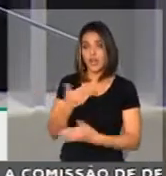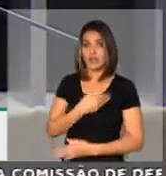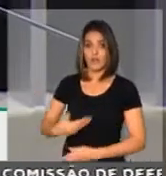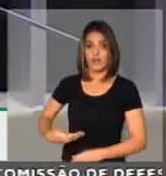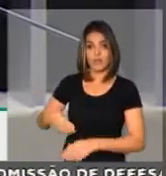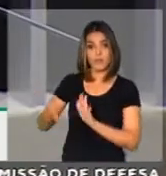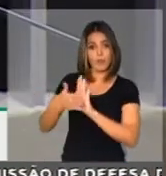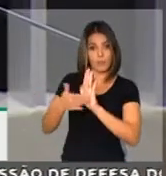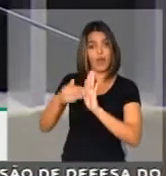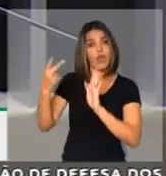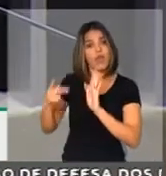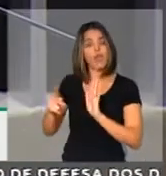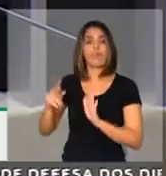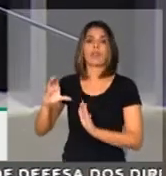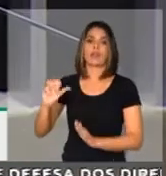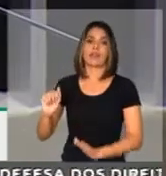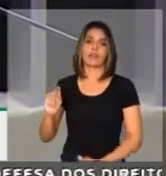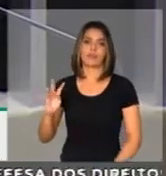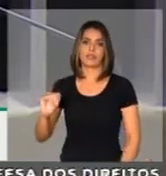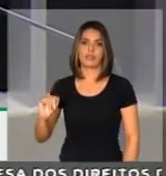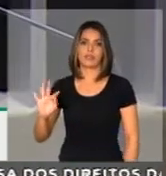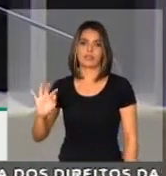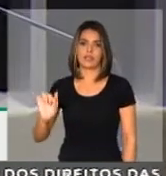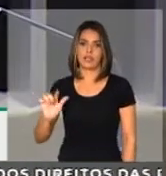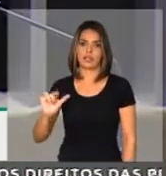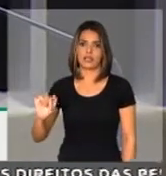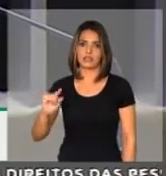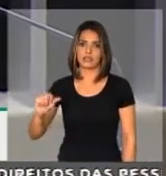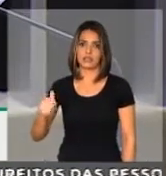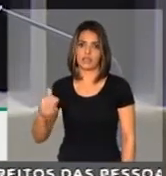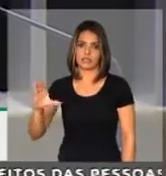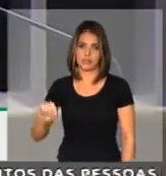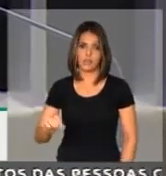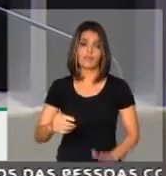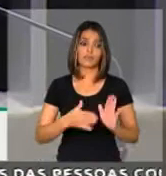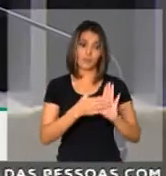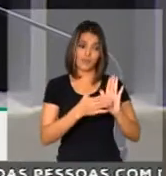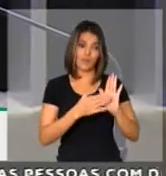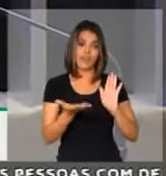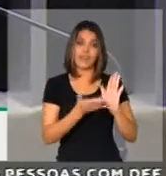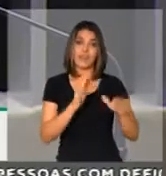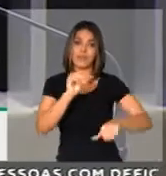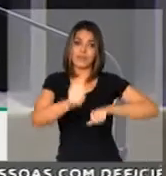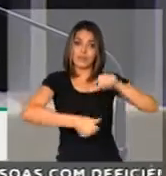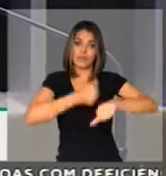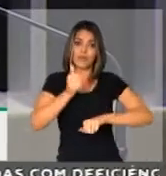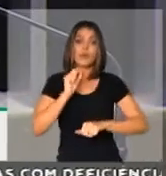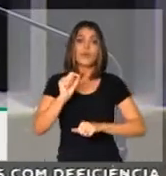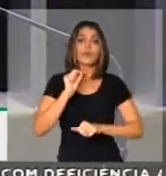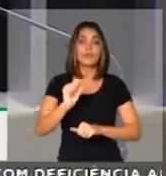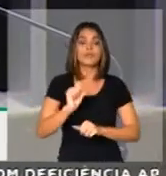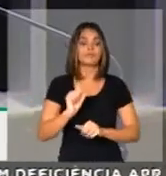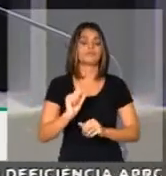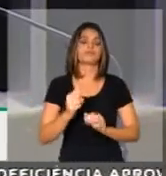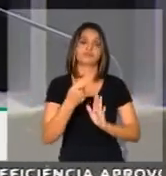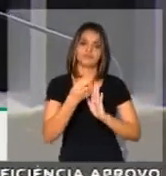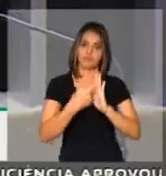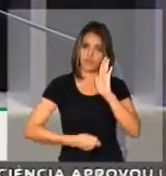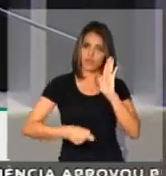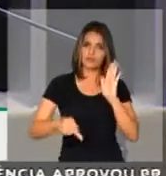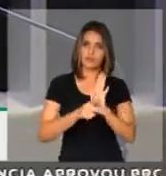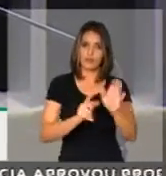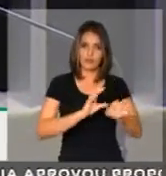Surpreendentemente, a proposta também se dispõe a alterar de forma significativa o dispositivo constitucional pertinente ao